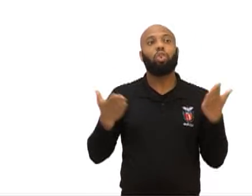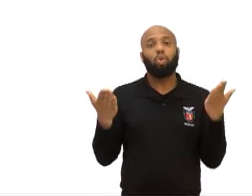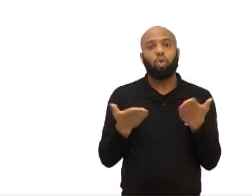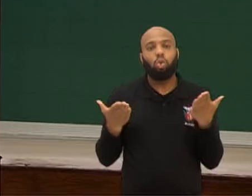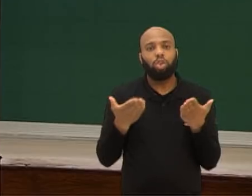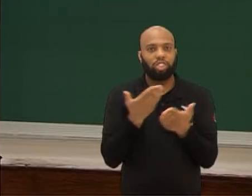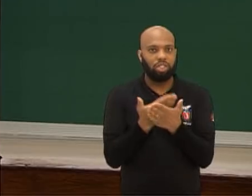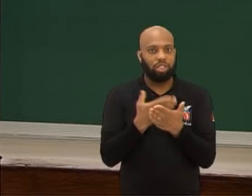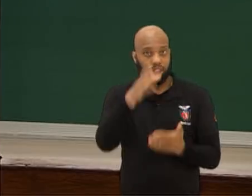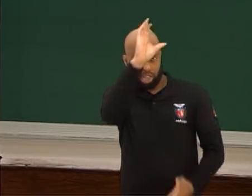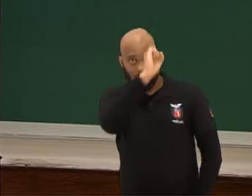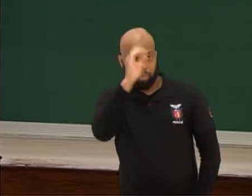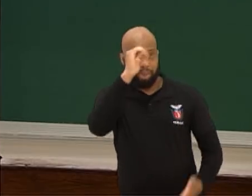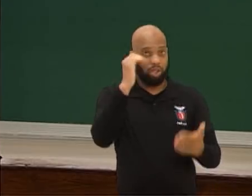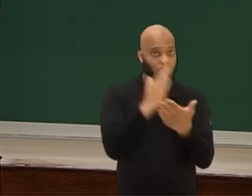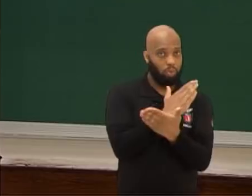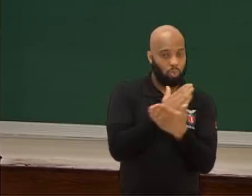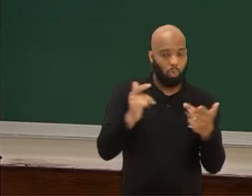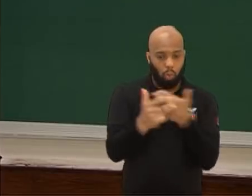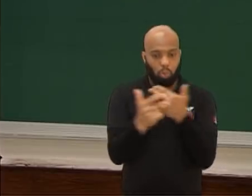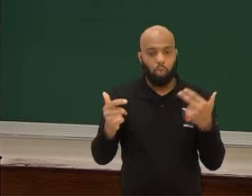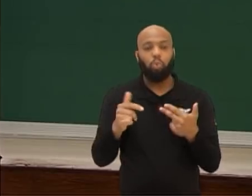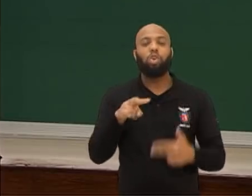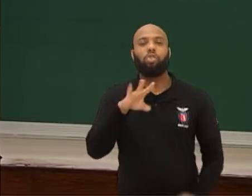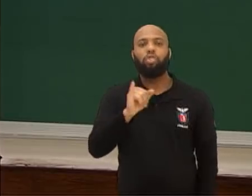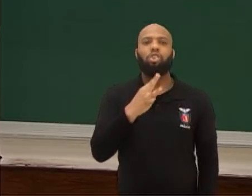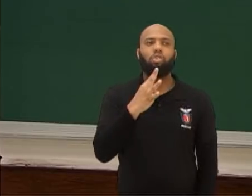aula, nós aprendemos algumas coisas e nós vamos